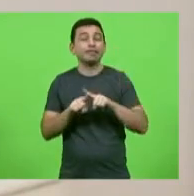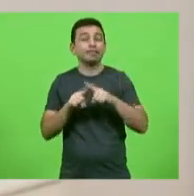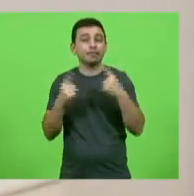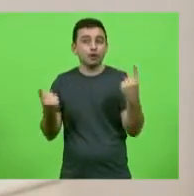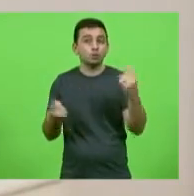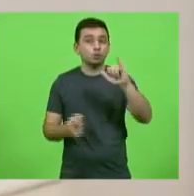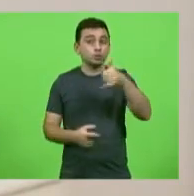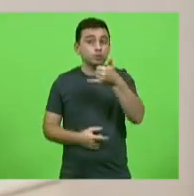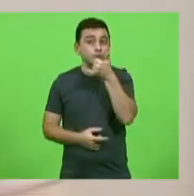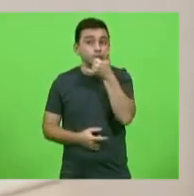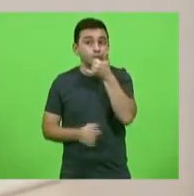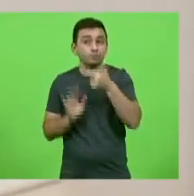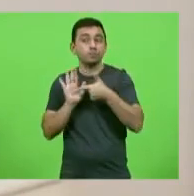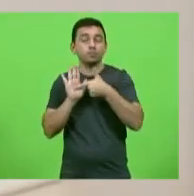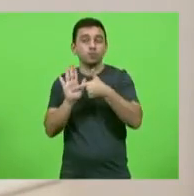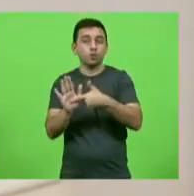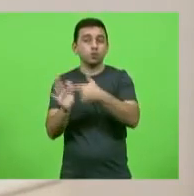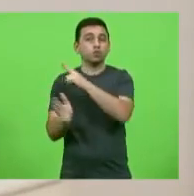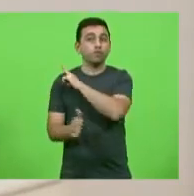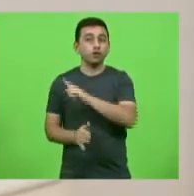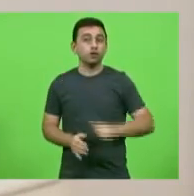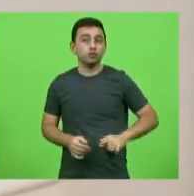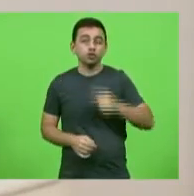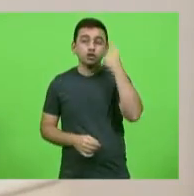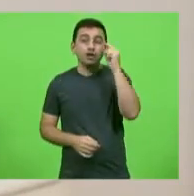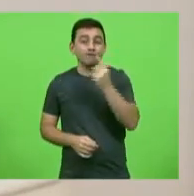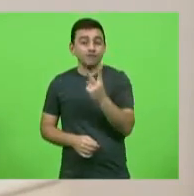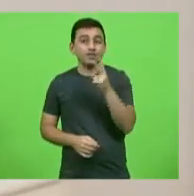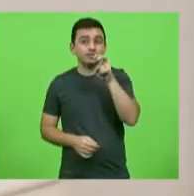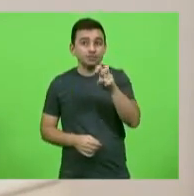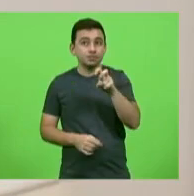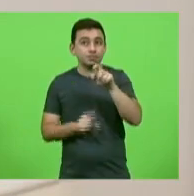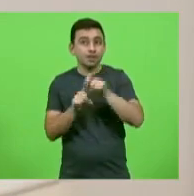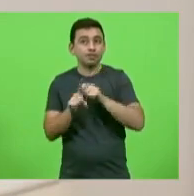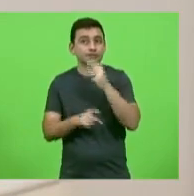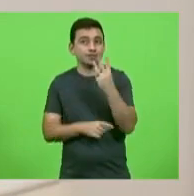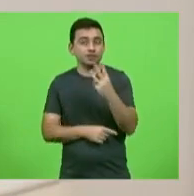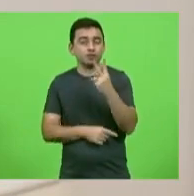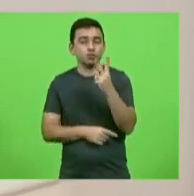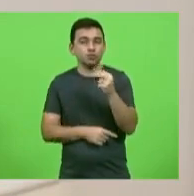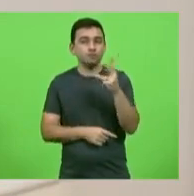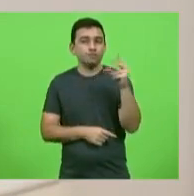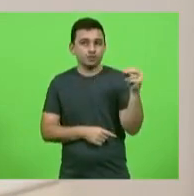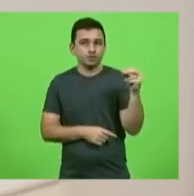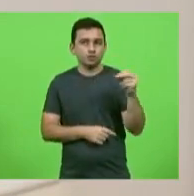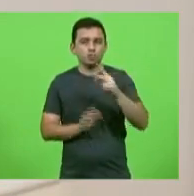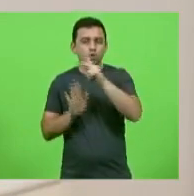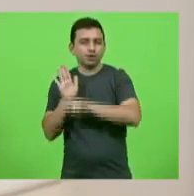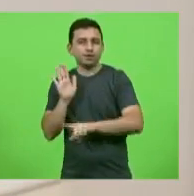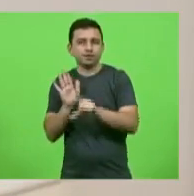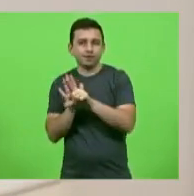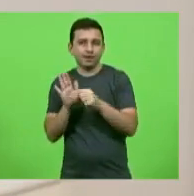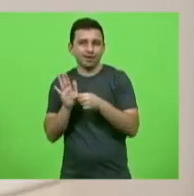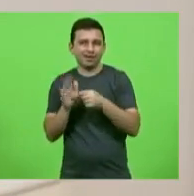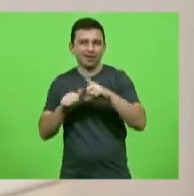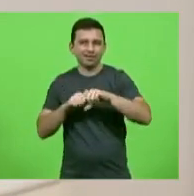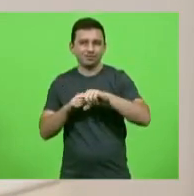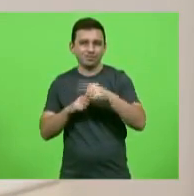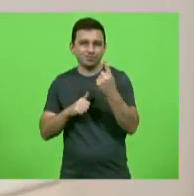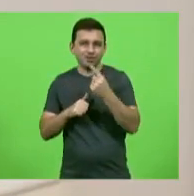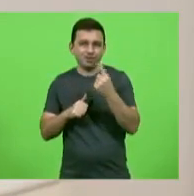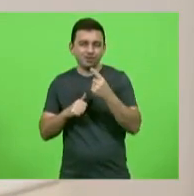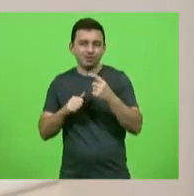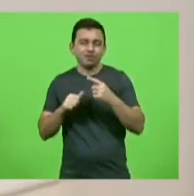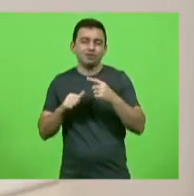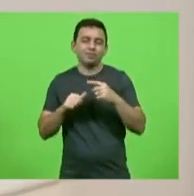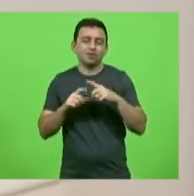justificativa apresentada ao governador em 25/3/2020. Esse projeto de lei, no artigo 1º, no parágrafo 1º do